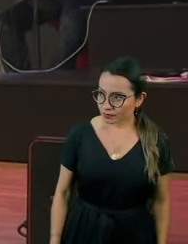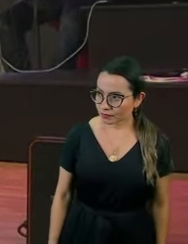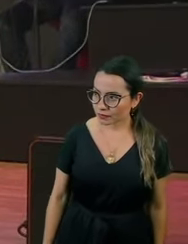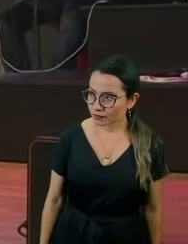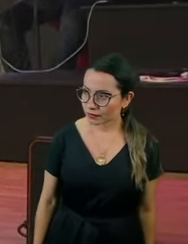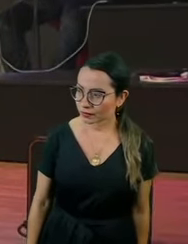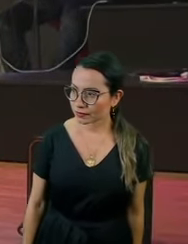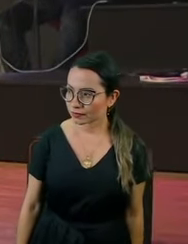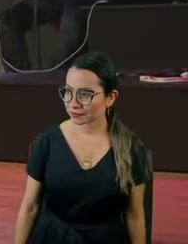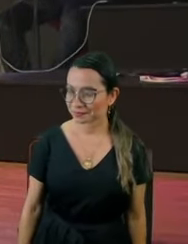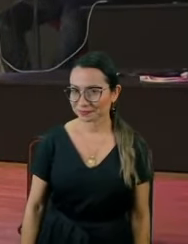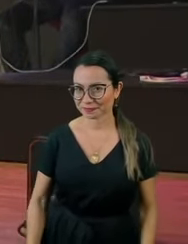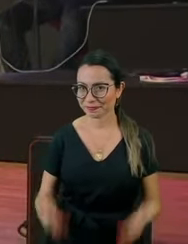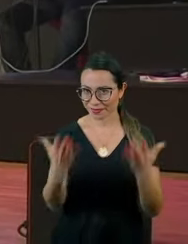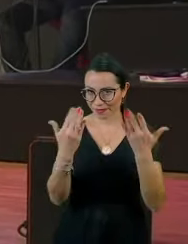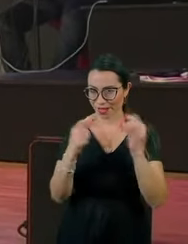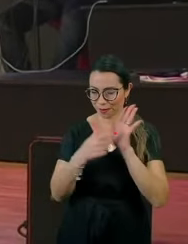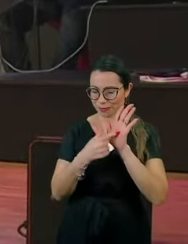Vamos lá.